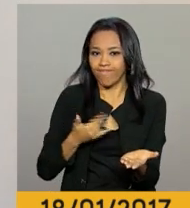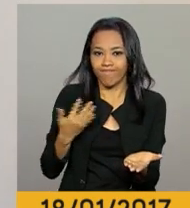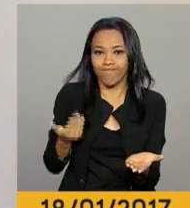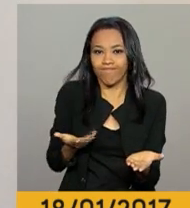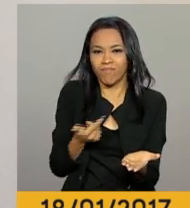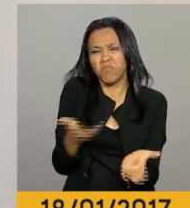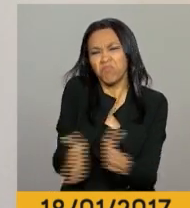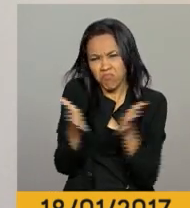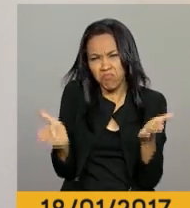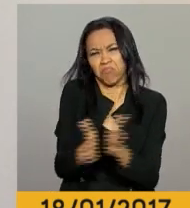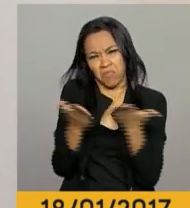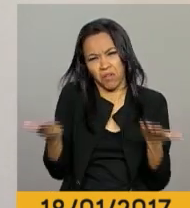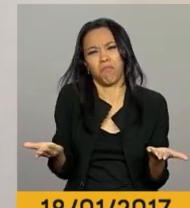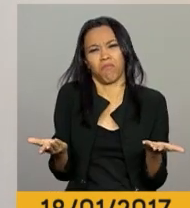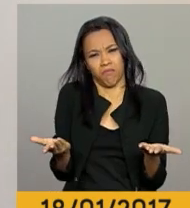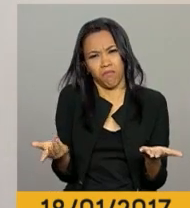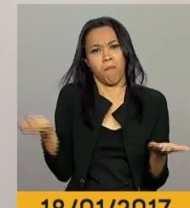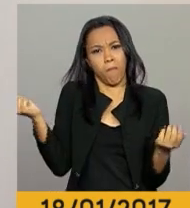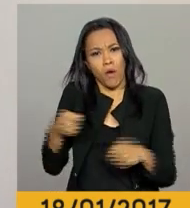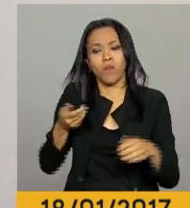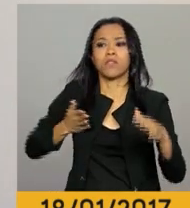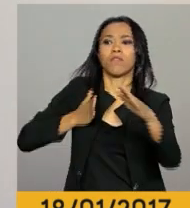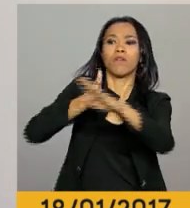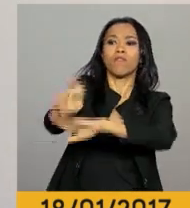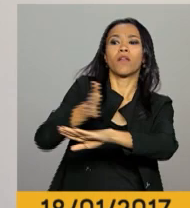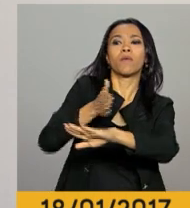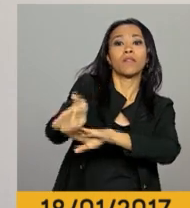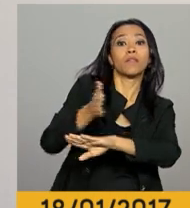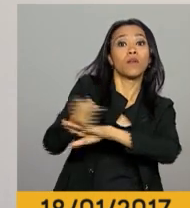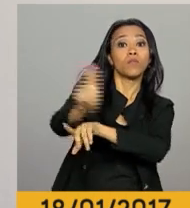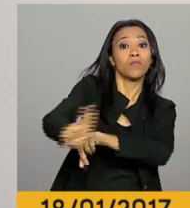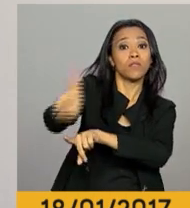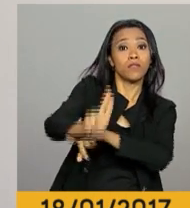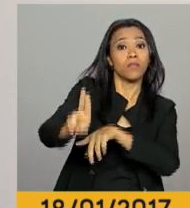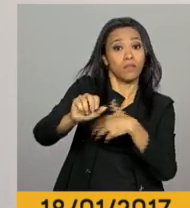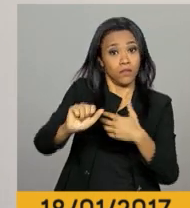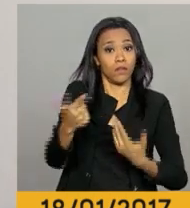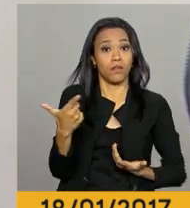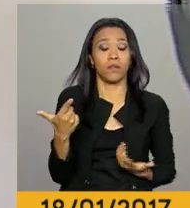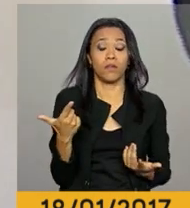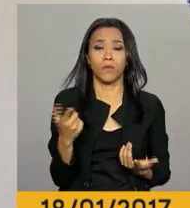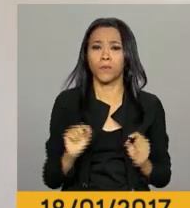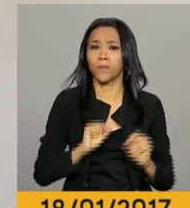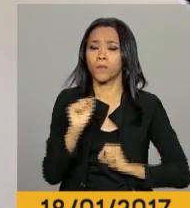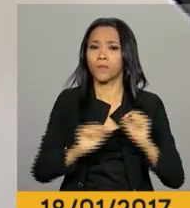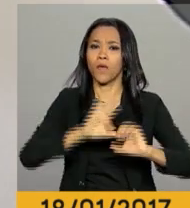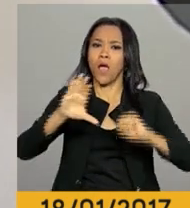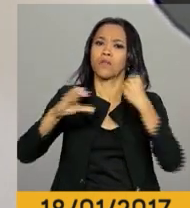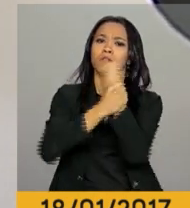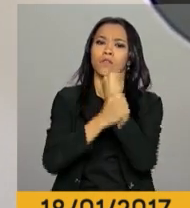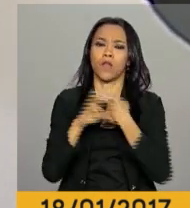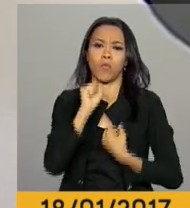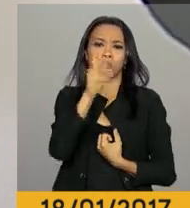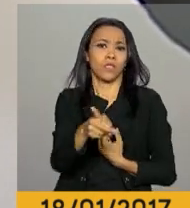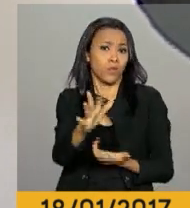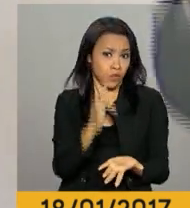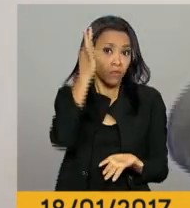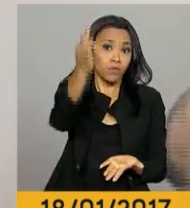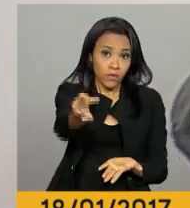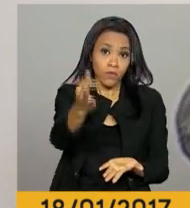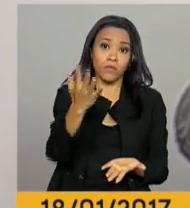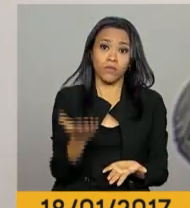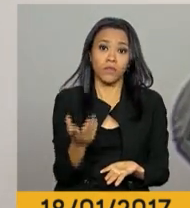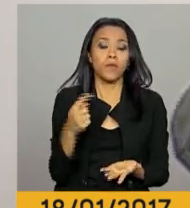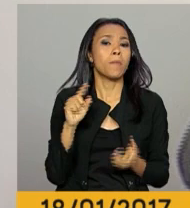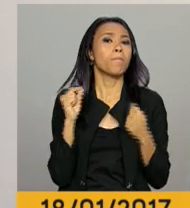favorecidos economicamente possam frequentar as Universidades e naturalmente para garantir as aposentadorias do futuro